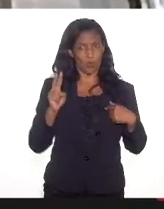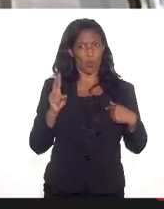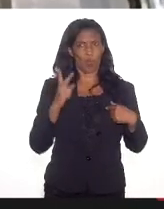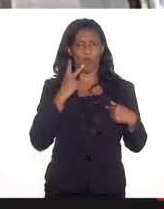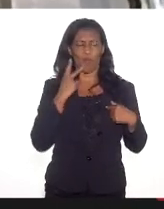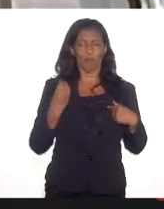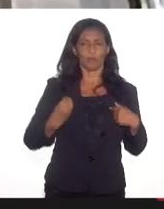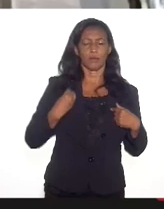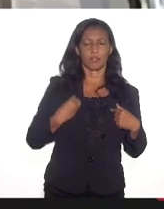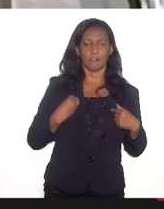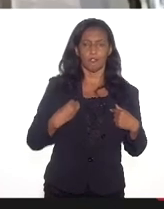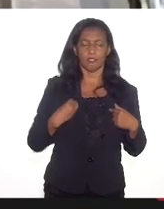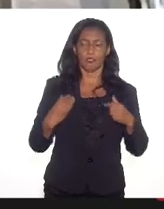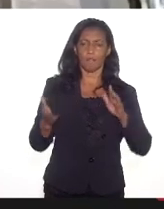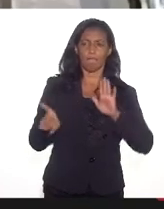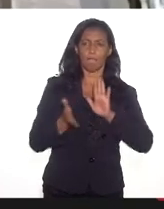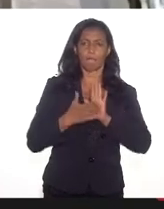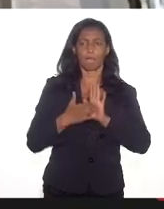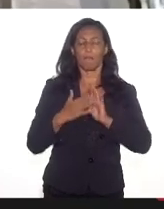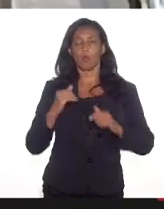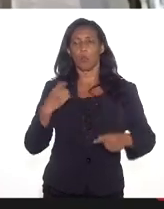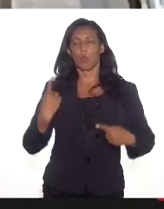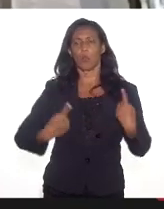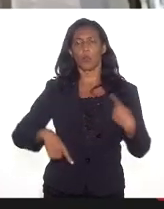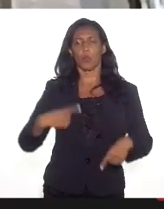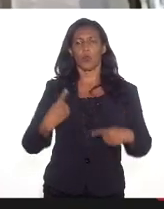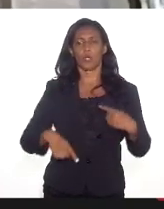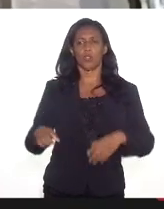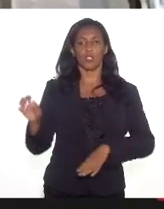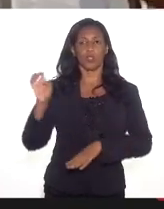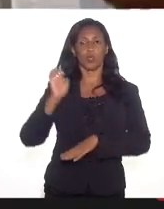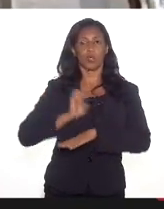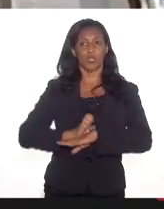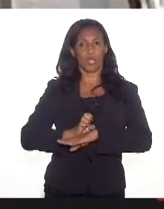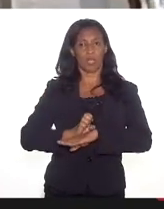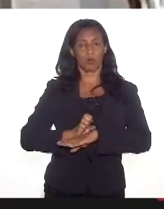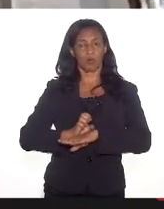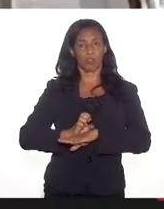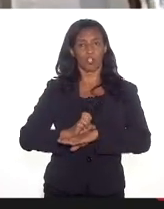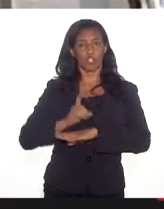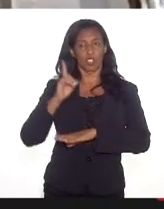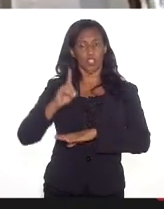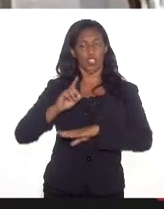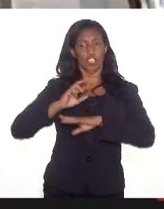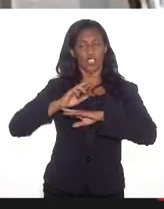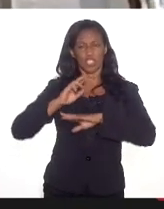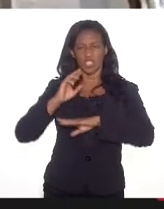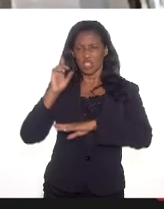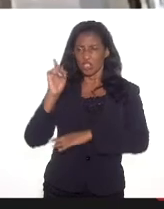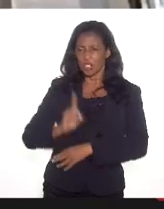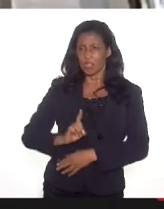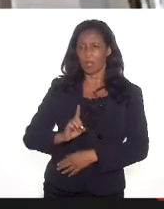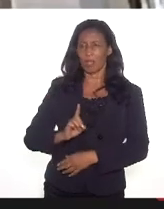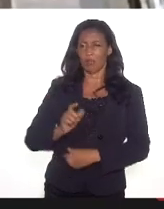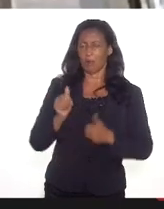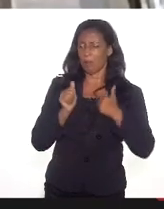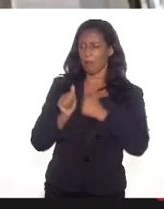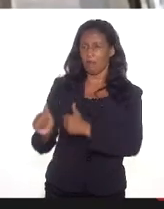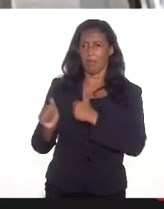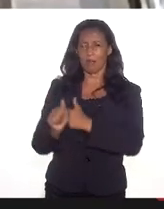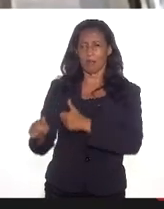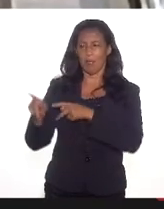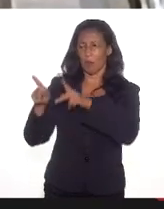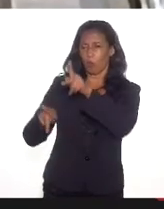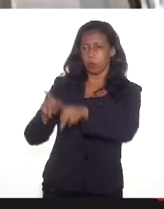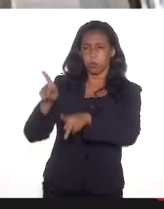propositura política de um estado democrático de direitos que persegue essa população precisa ser rechaçada